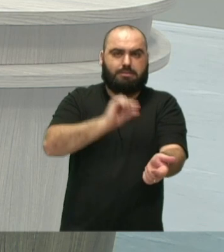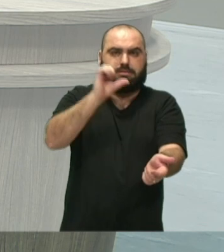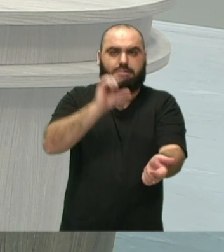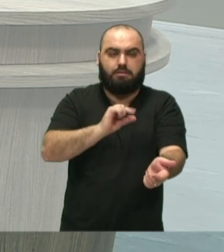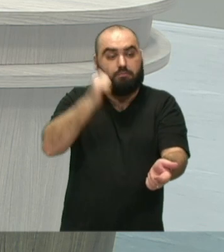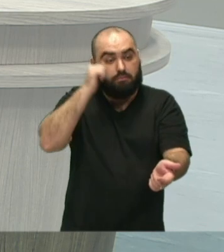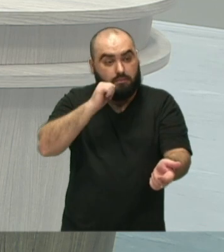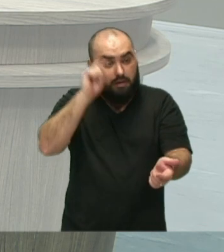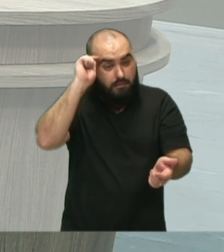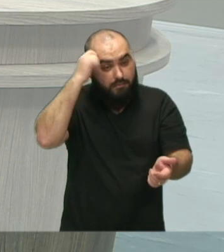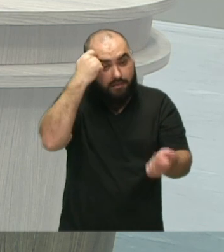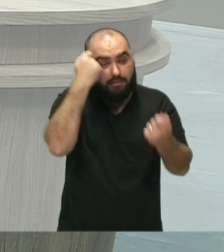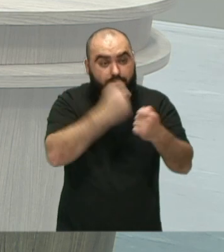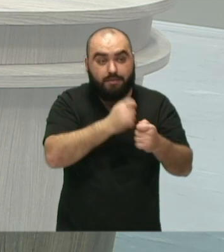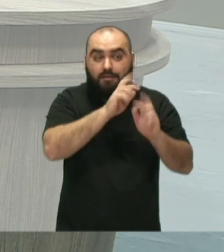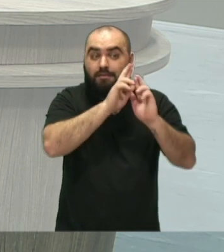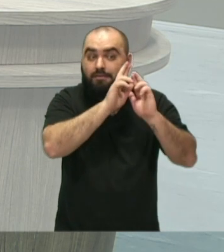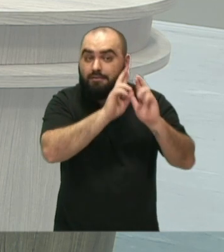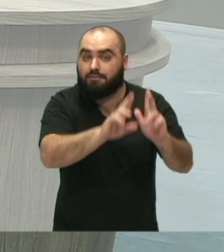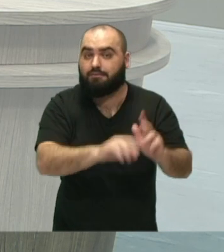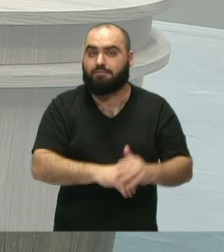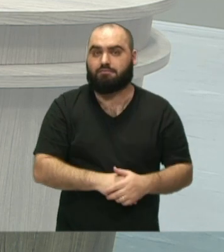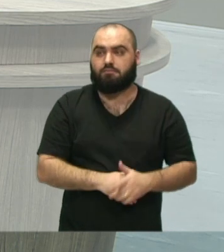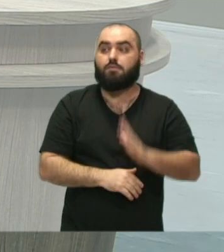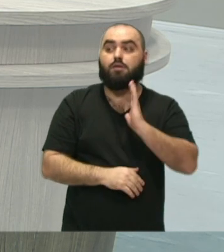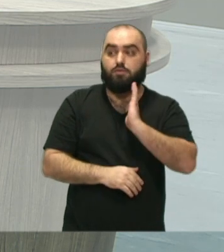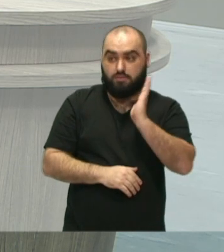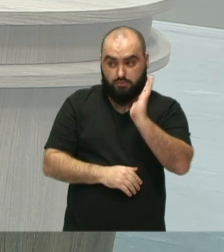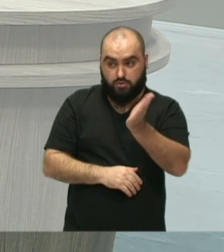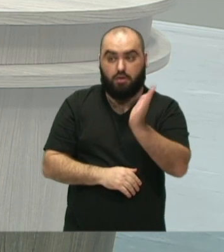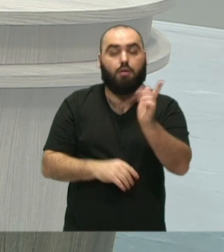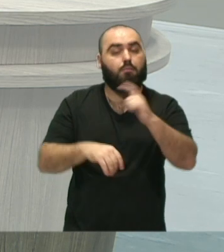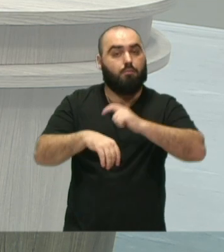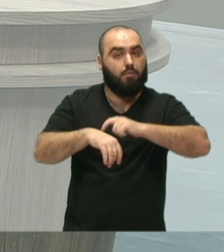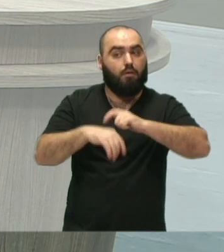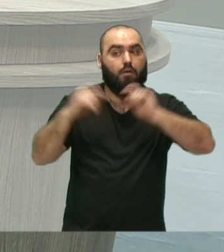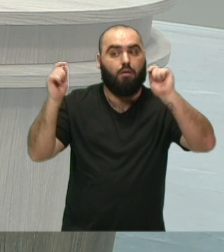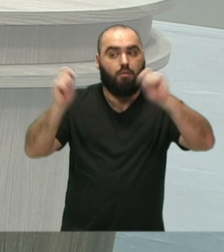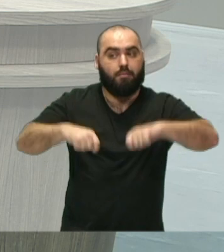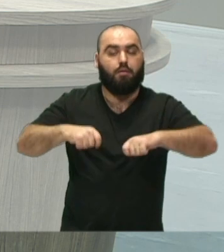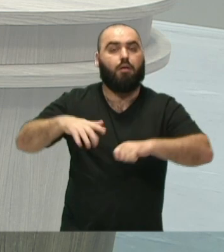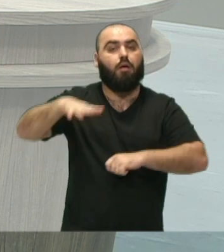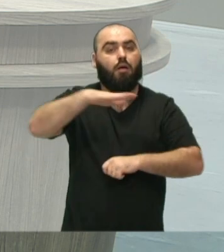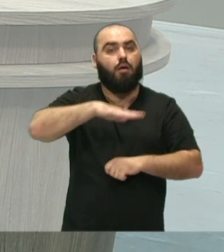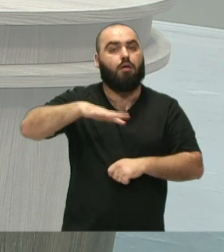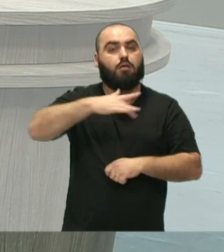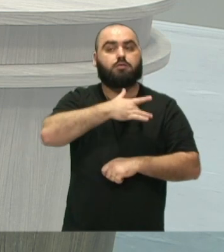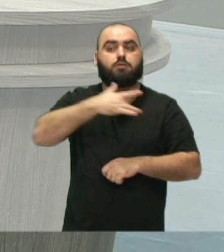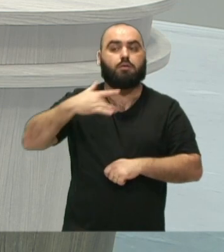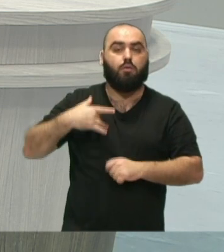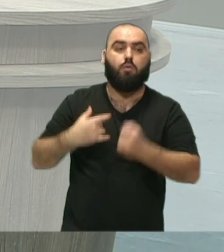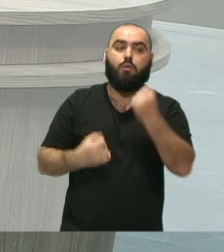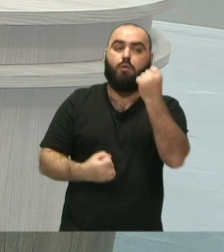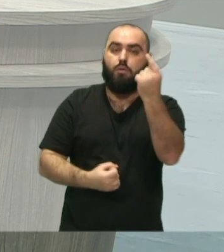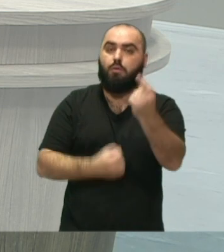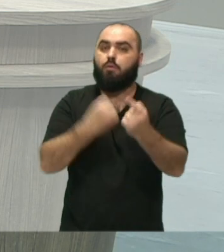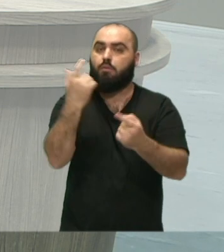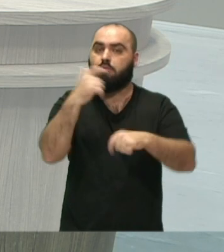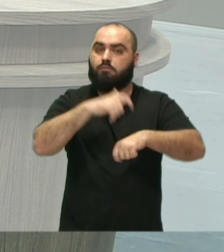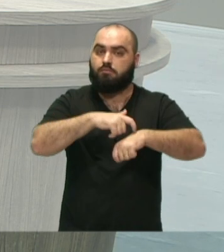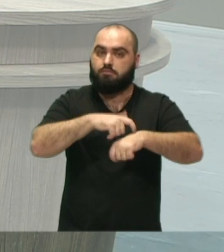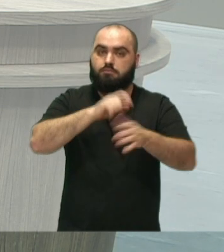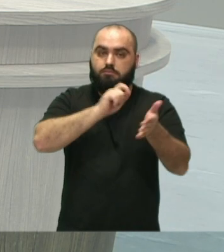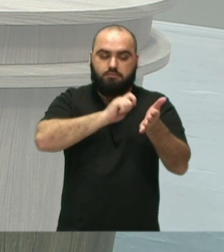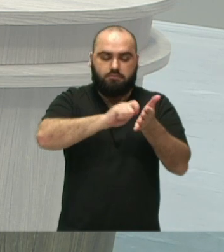no pré-natal. Então, a gente já houveram momentos de capacitação da nossa rede, alguns momentos já de preenchimento do